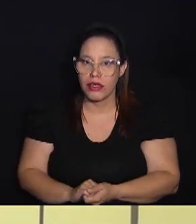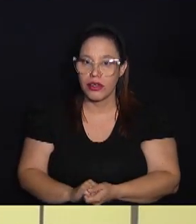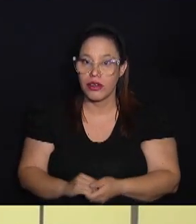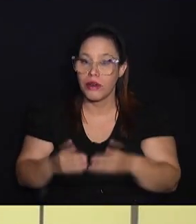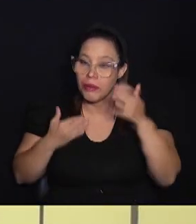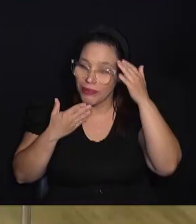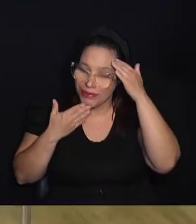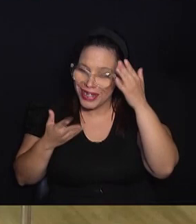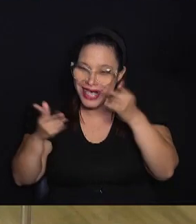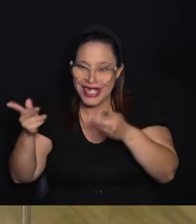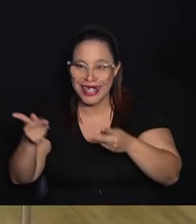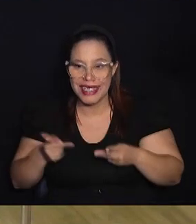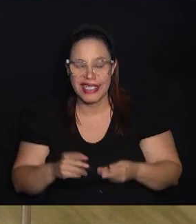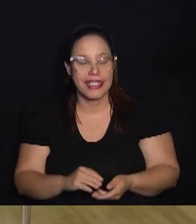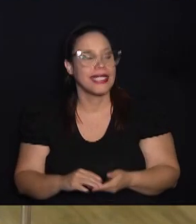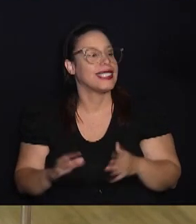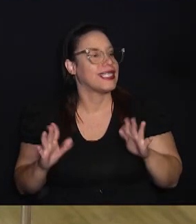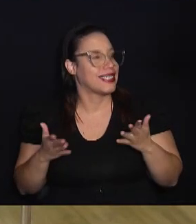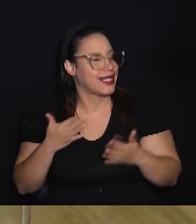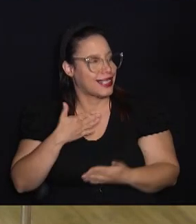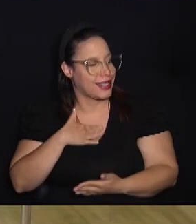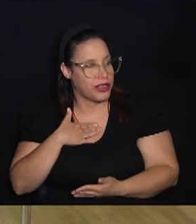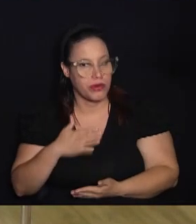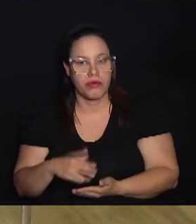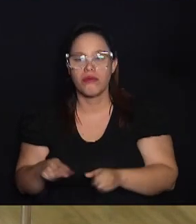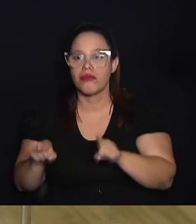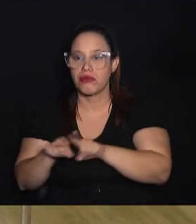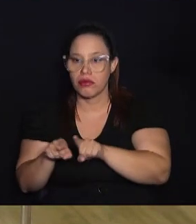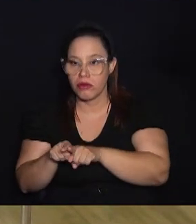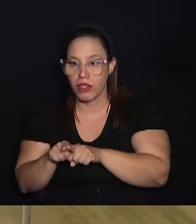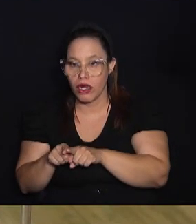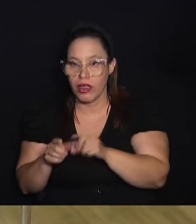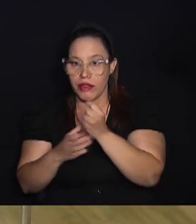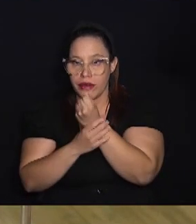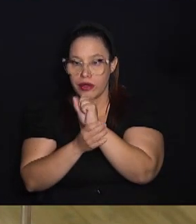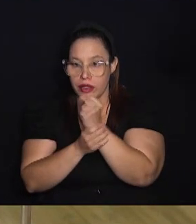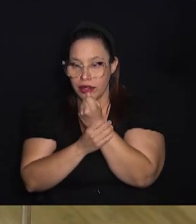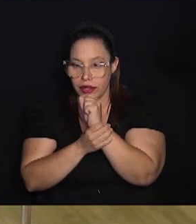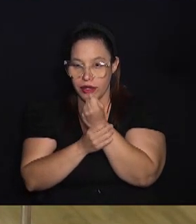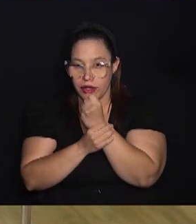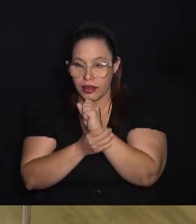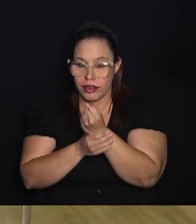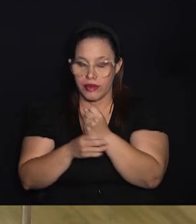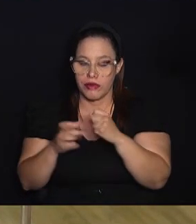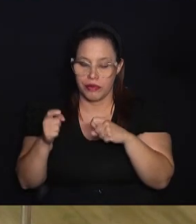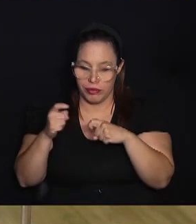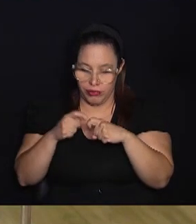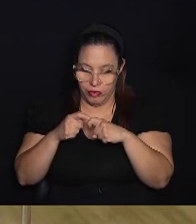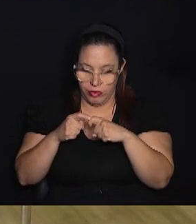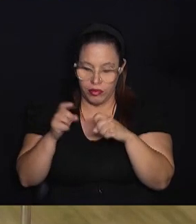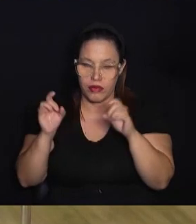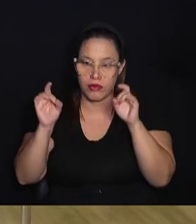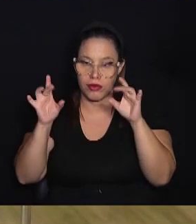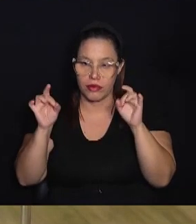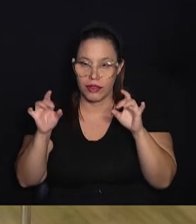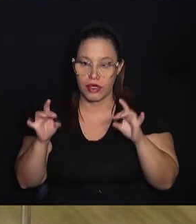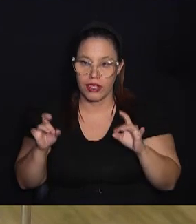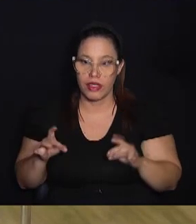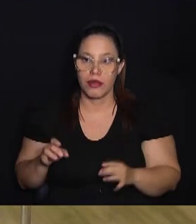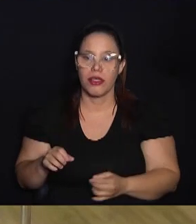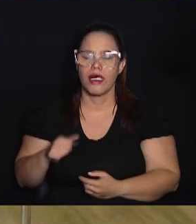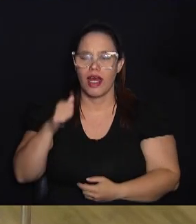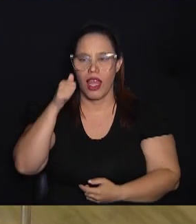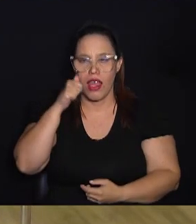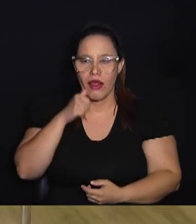convite maravilha a gente que agradece também temos aqui fisioterapeuta especialista em saúde da mulher e